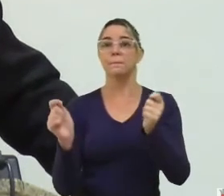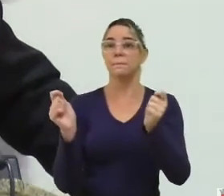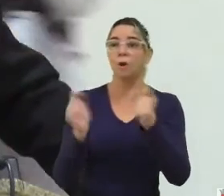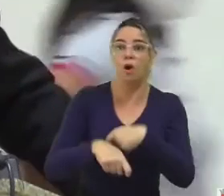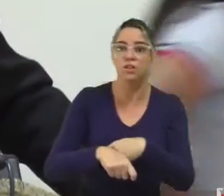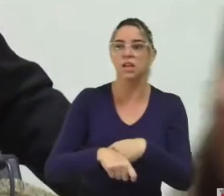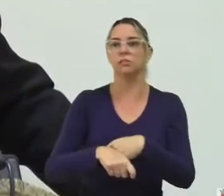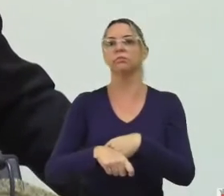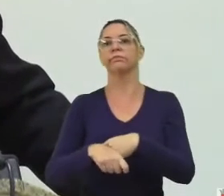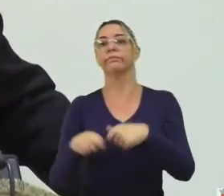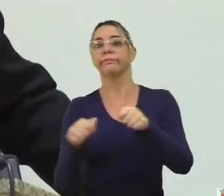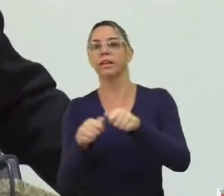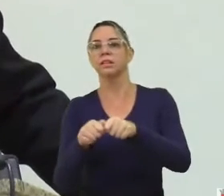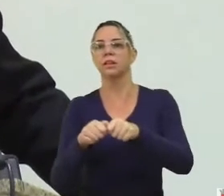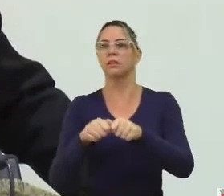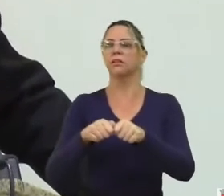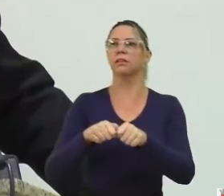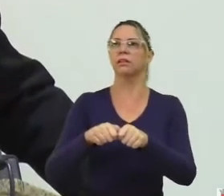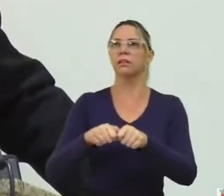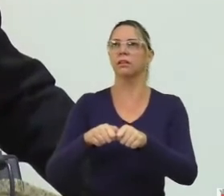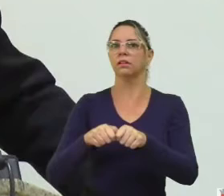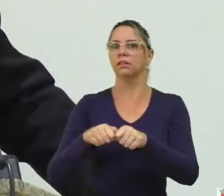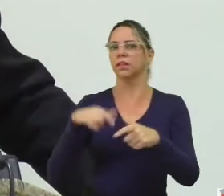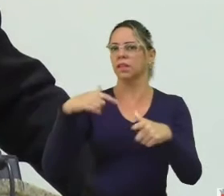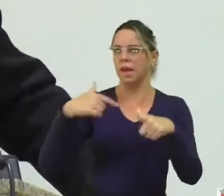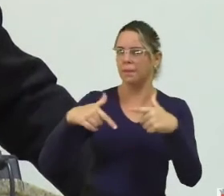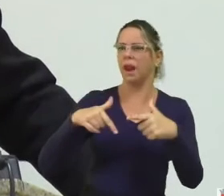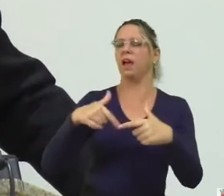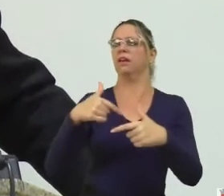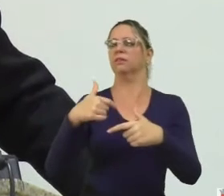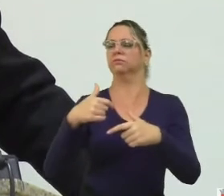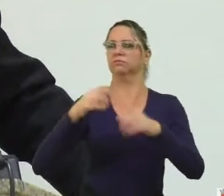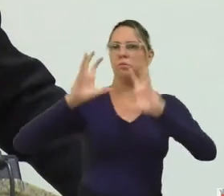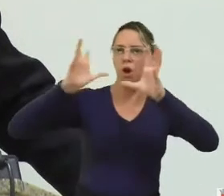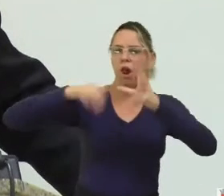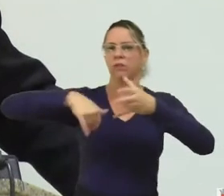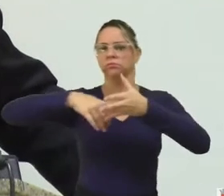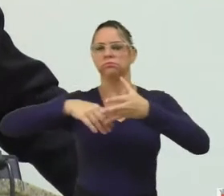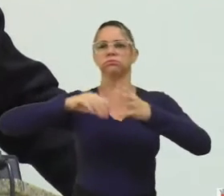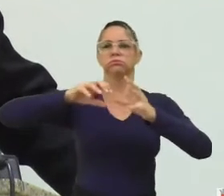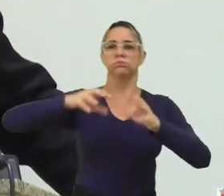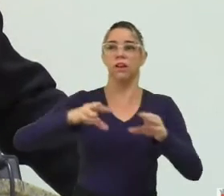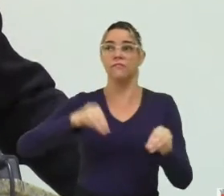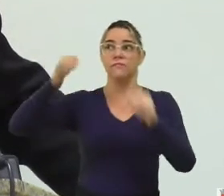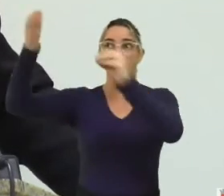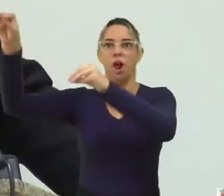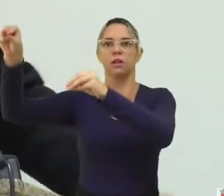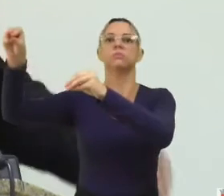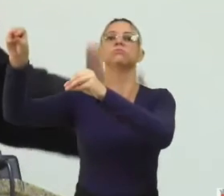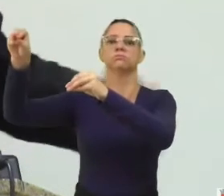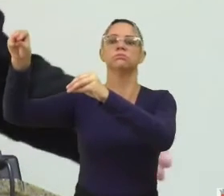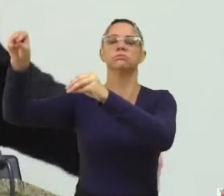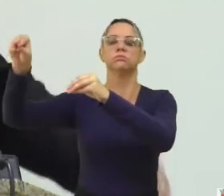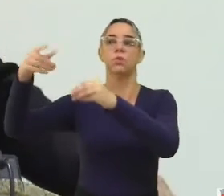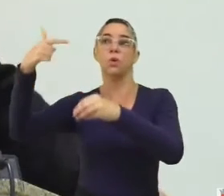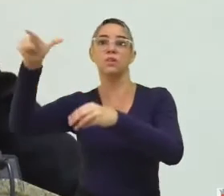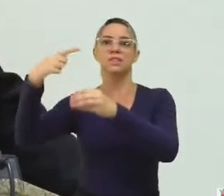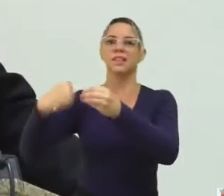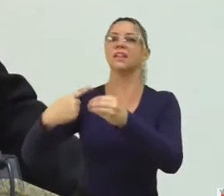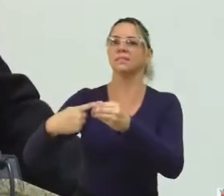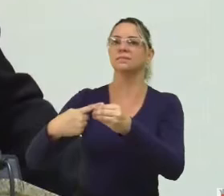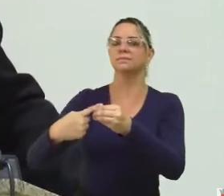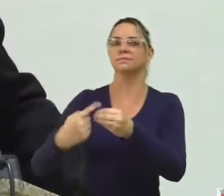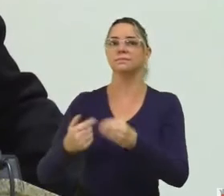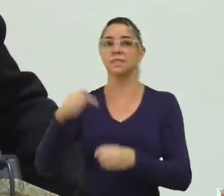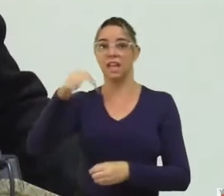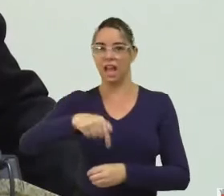fora, representando São Bento do Una, né? Sendo as seleções do nosso município, que